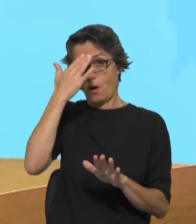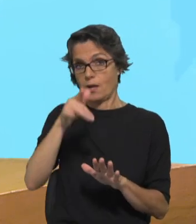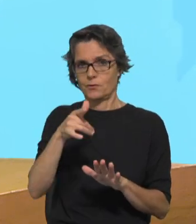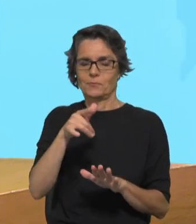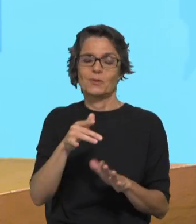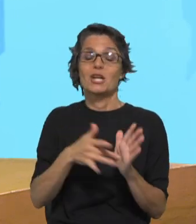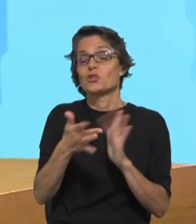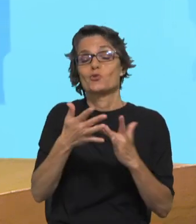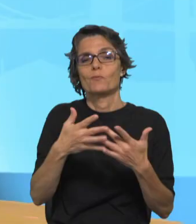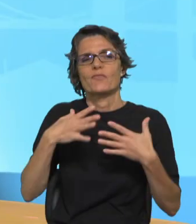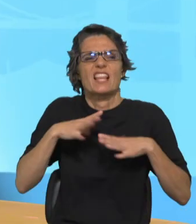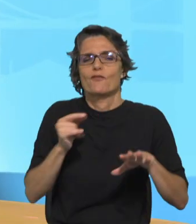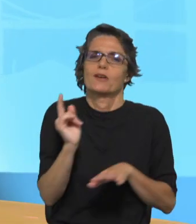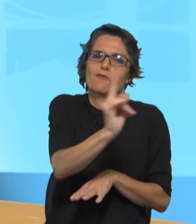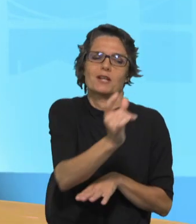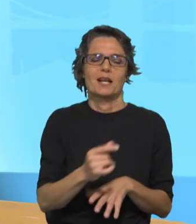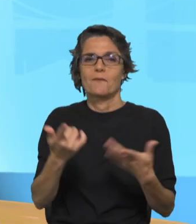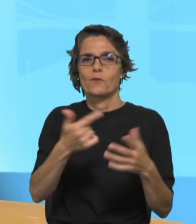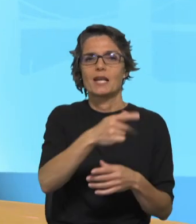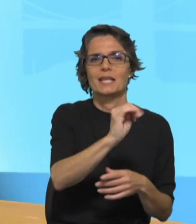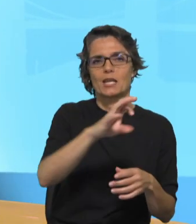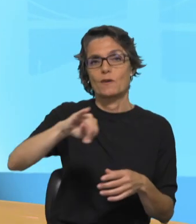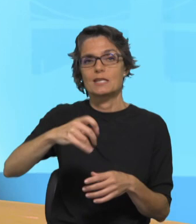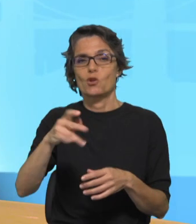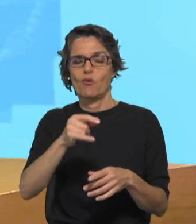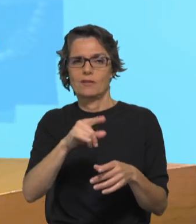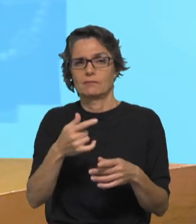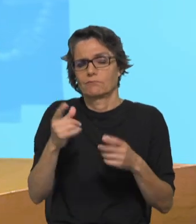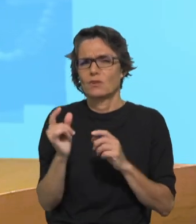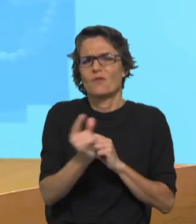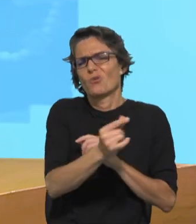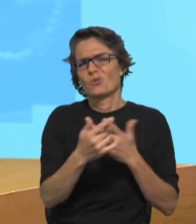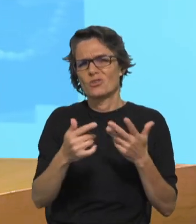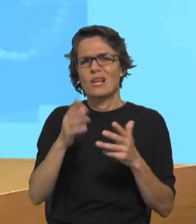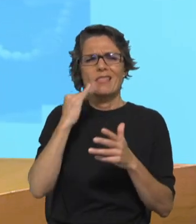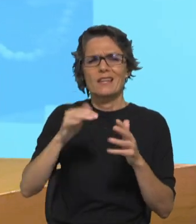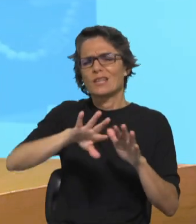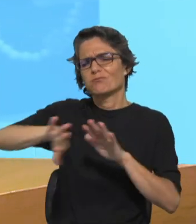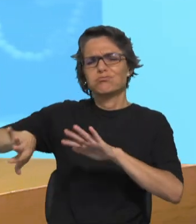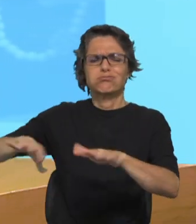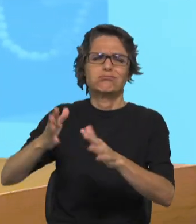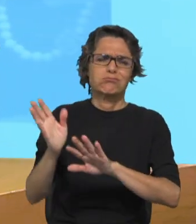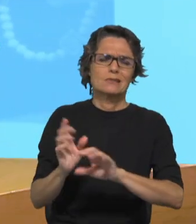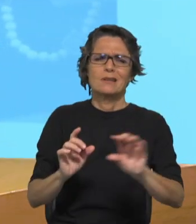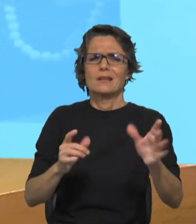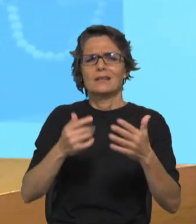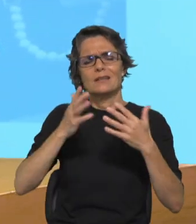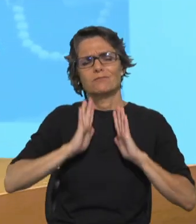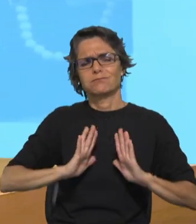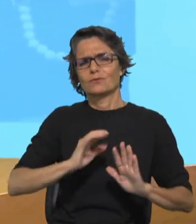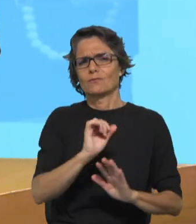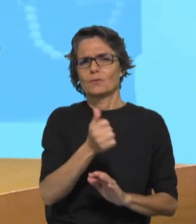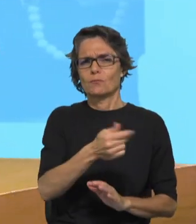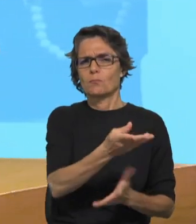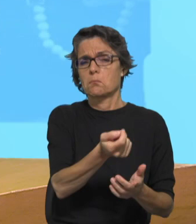férias. Foi para o estrangeiro, foi para Tiro e Sidon. Foi-se afastar do bulício tremendo em que ele andava, não é?